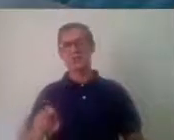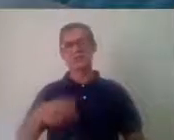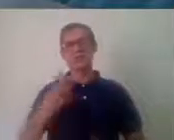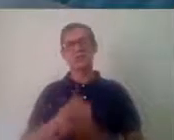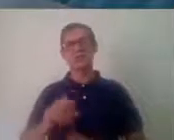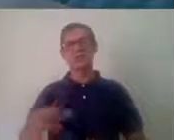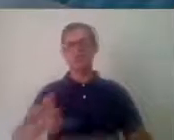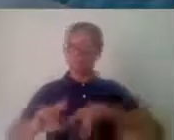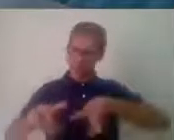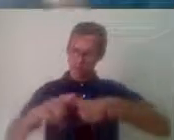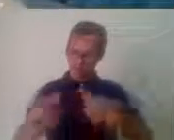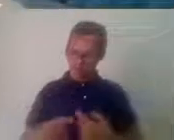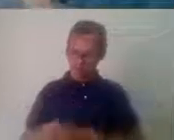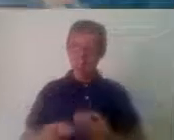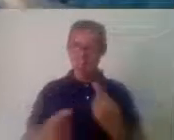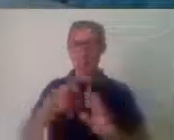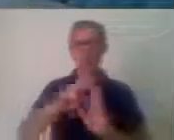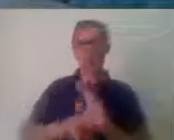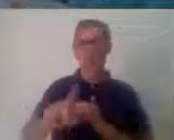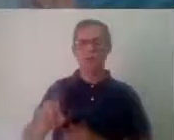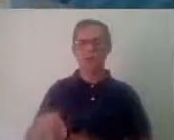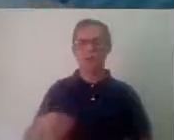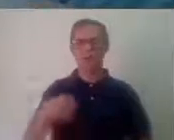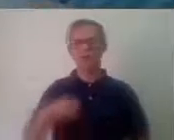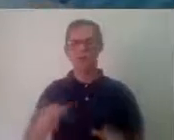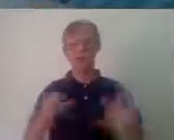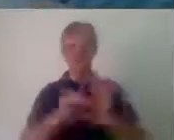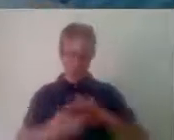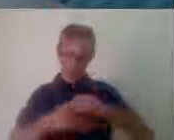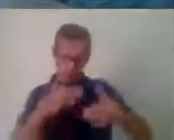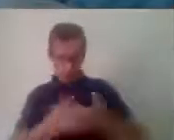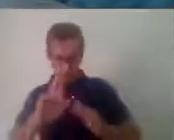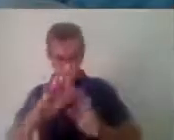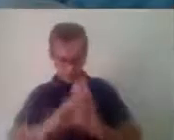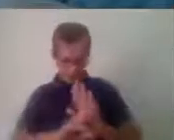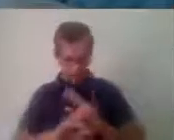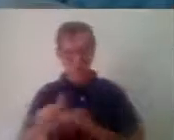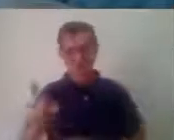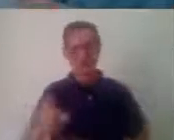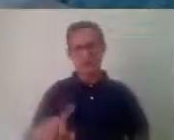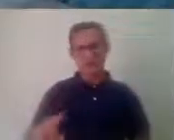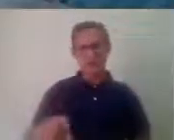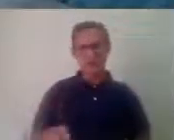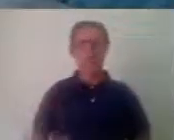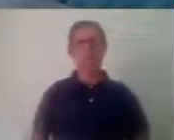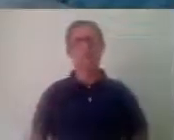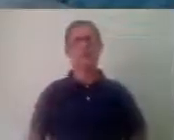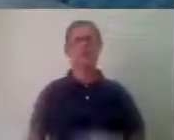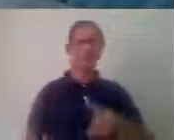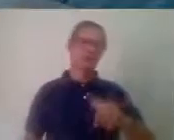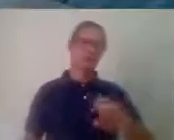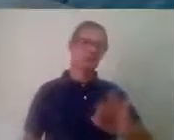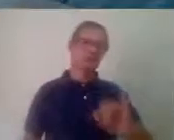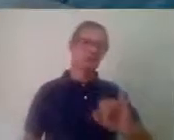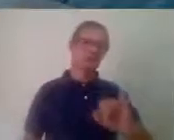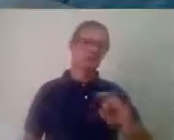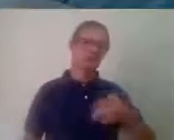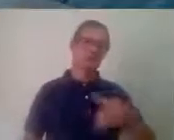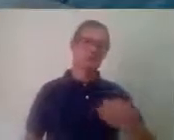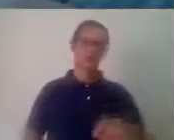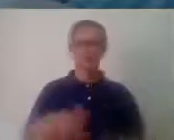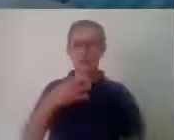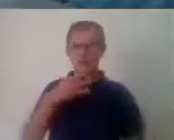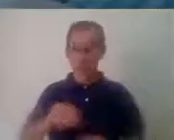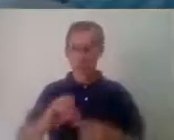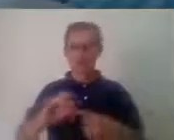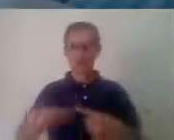varia. Quais as regras de integração que eu vou usar? Todas as regras de integração de integral definida que você já sabe. Integrar potência,